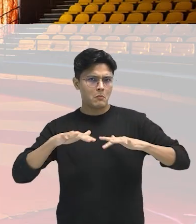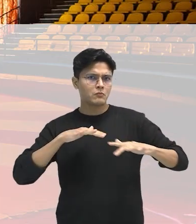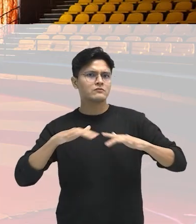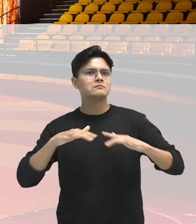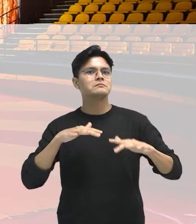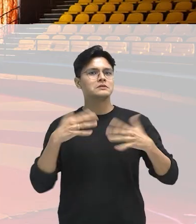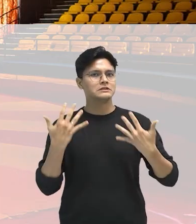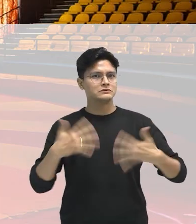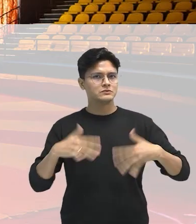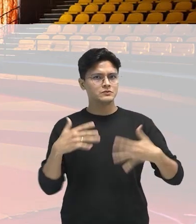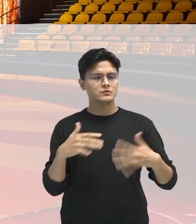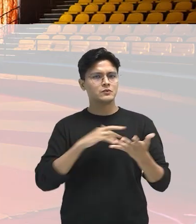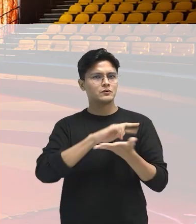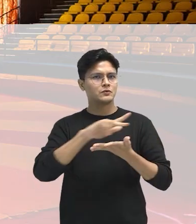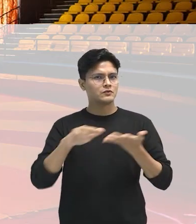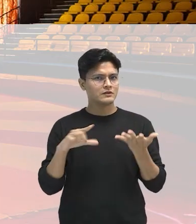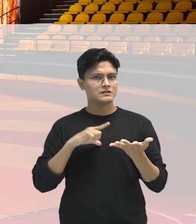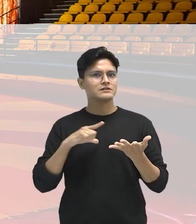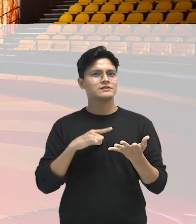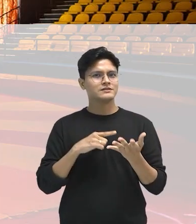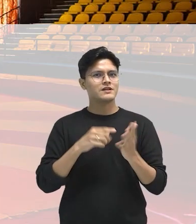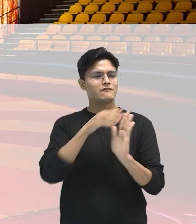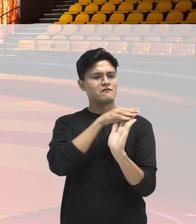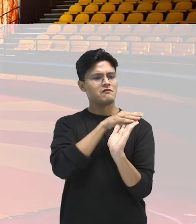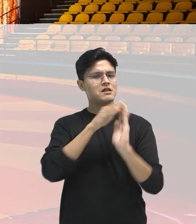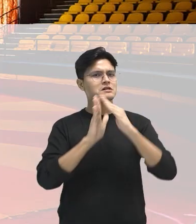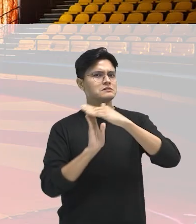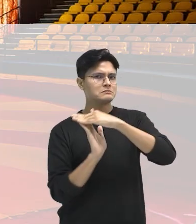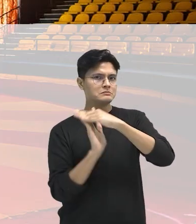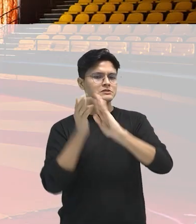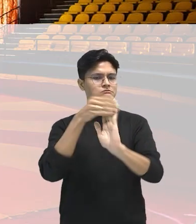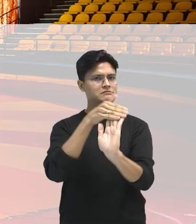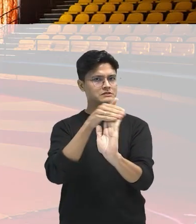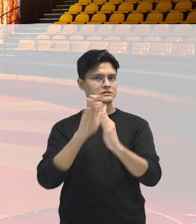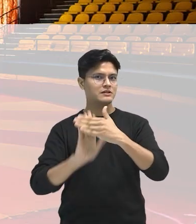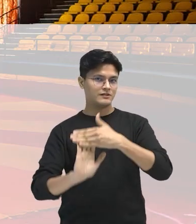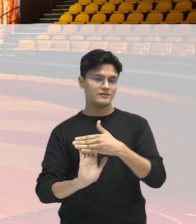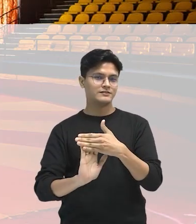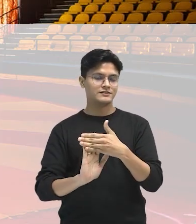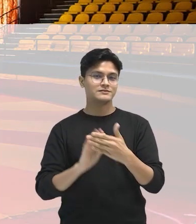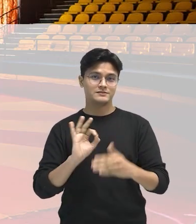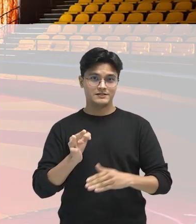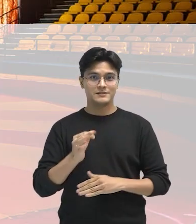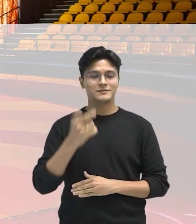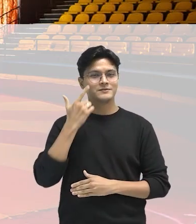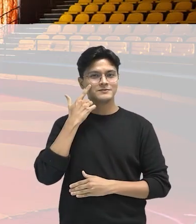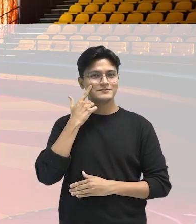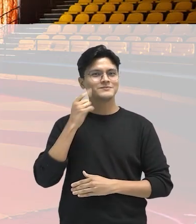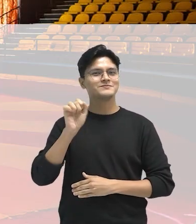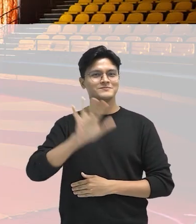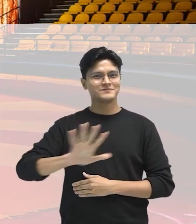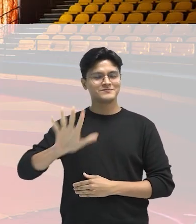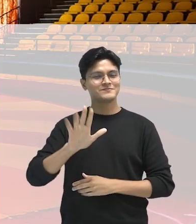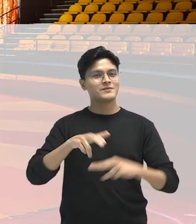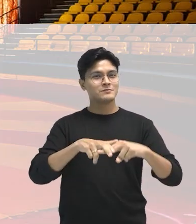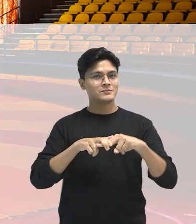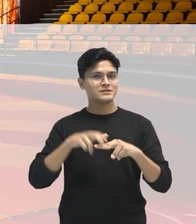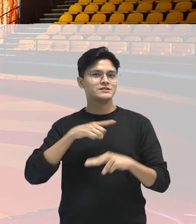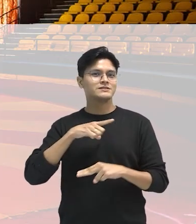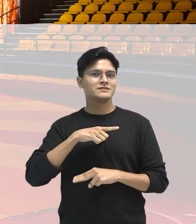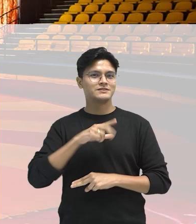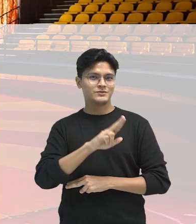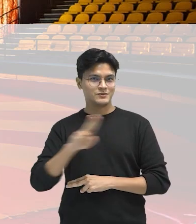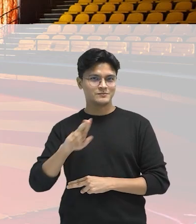dessa flexibilidade enorme, né? Observem aqui na imagem. Olha só. Por isso que tem o nome aí